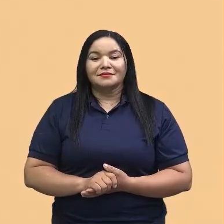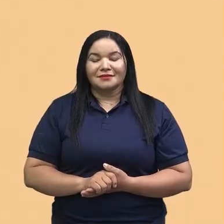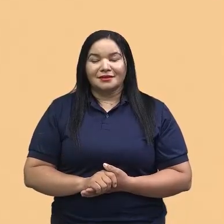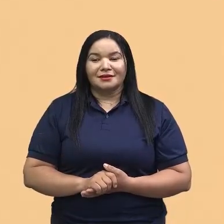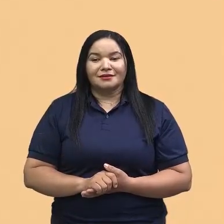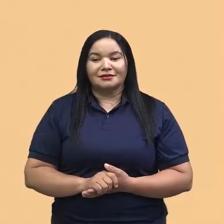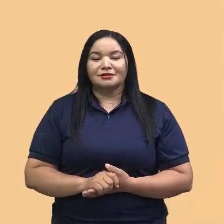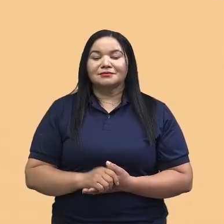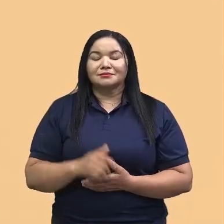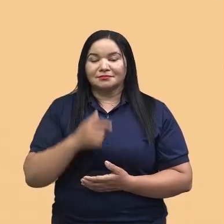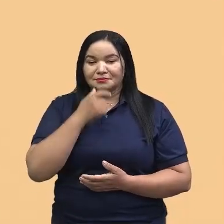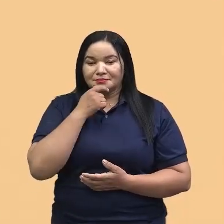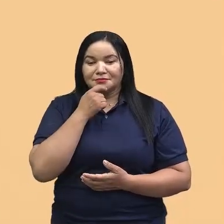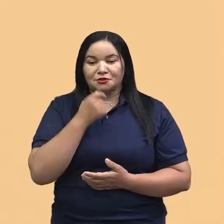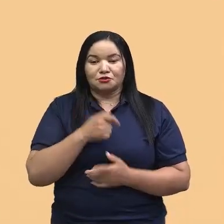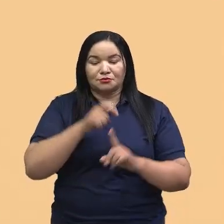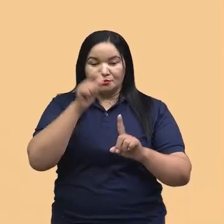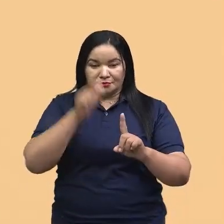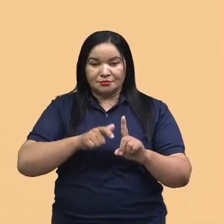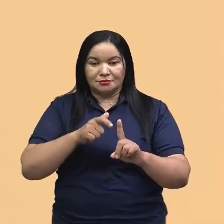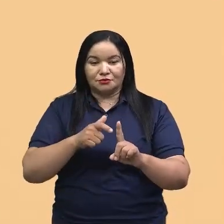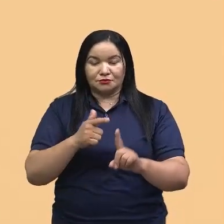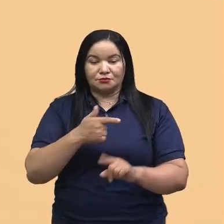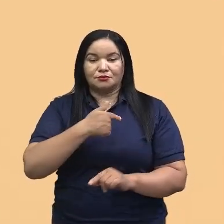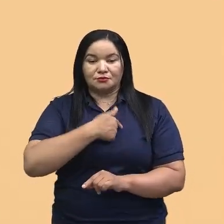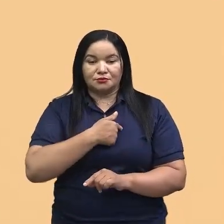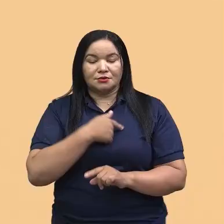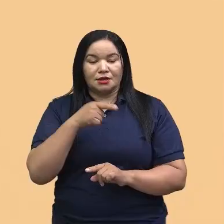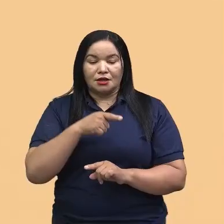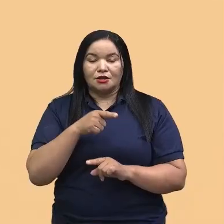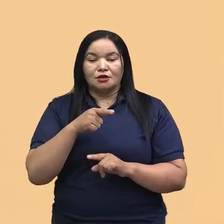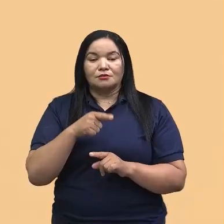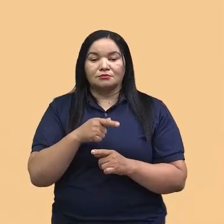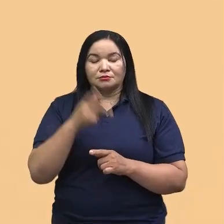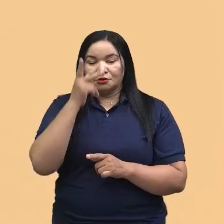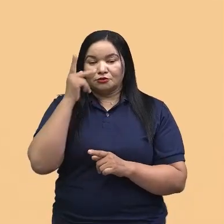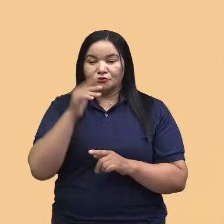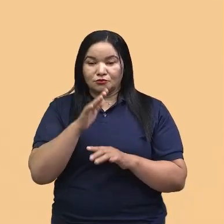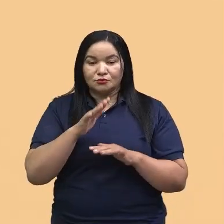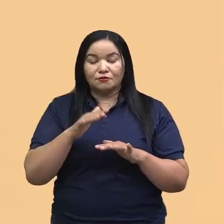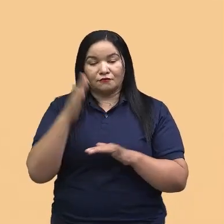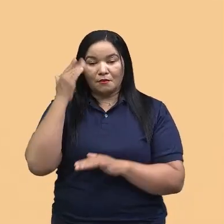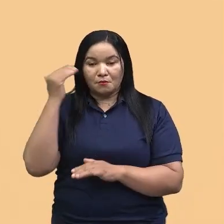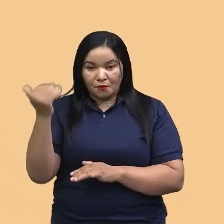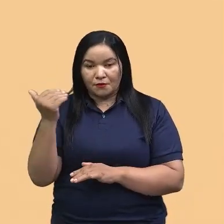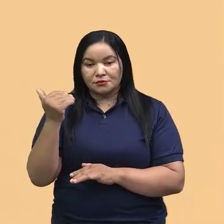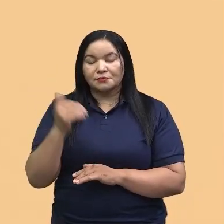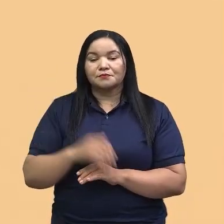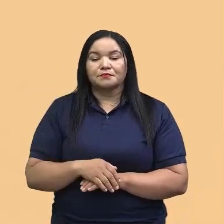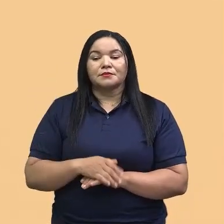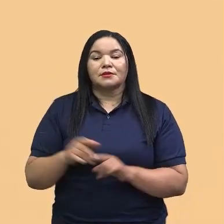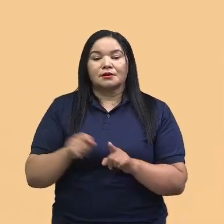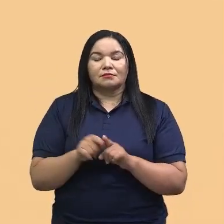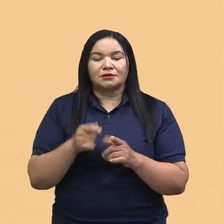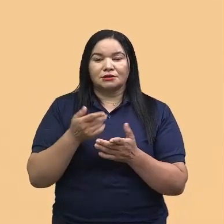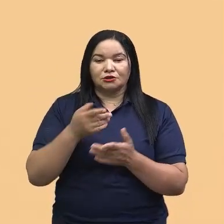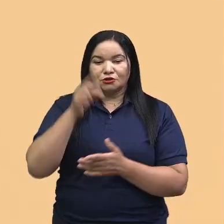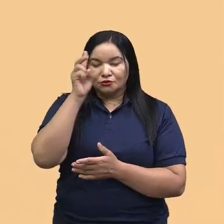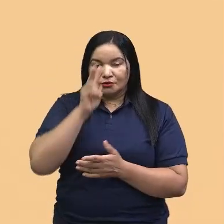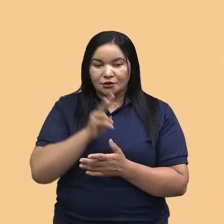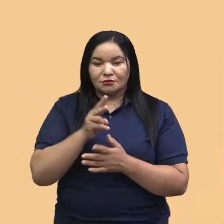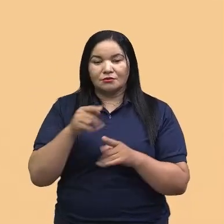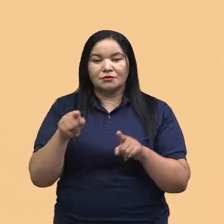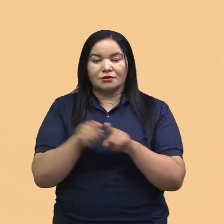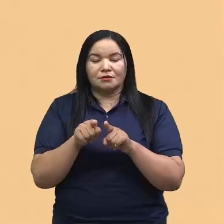figura extremamente popular, tá? E por muitos historiadores e estudos, né,